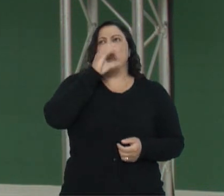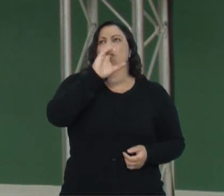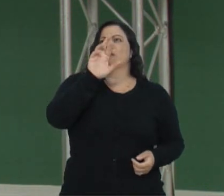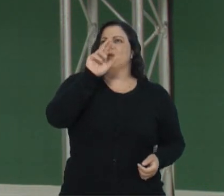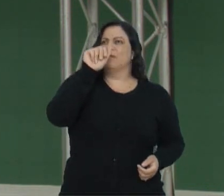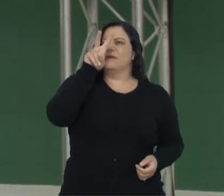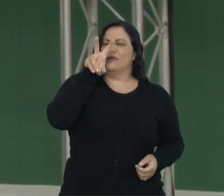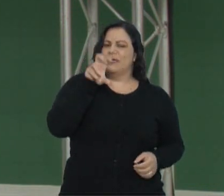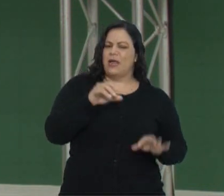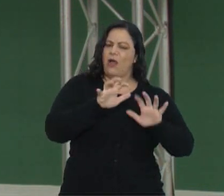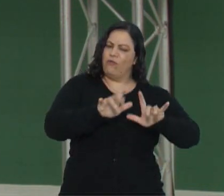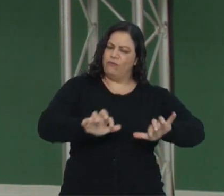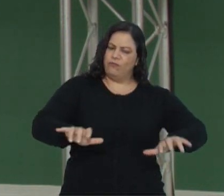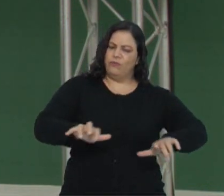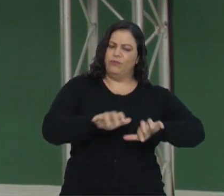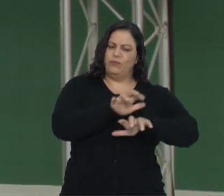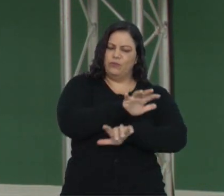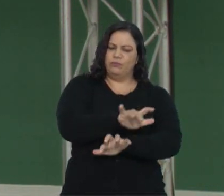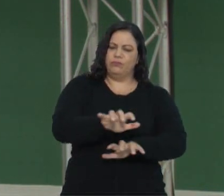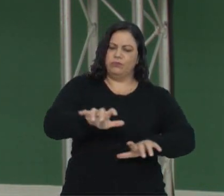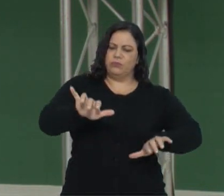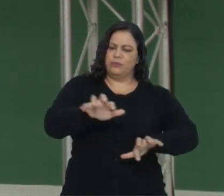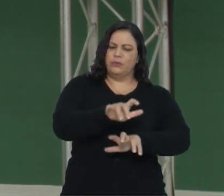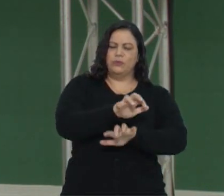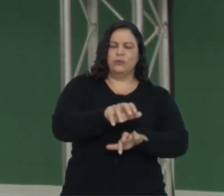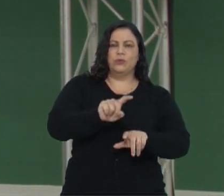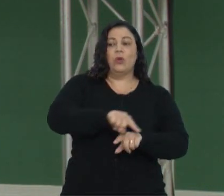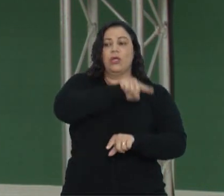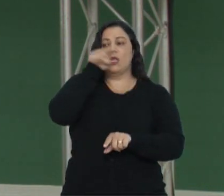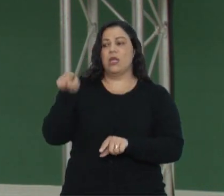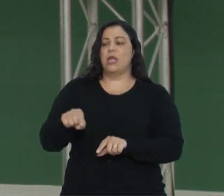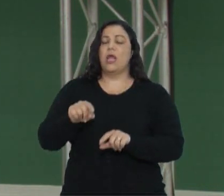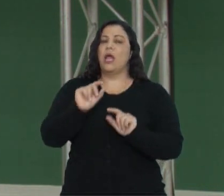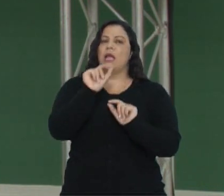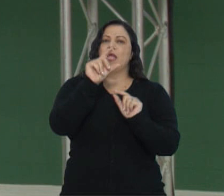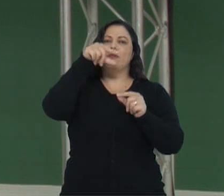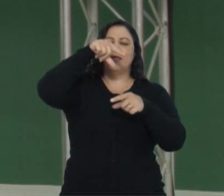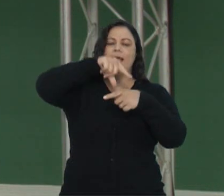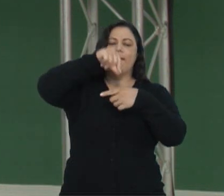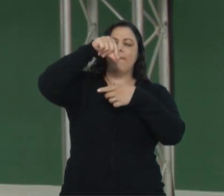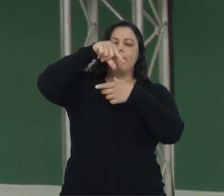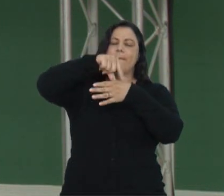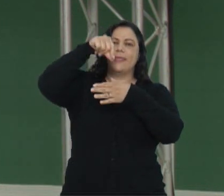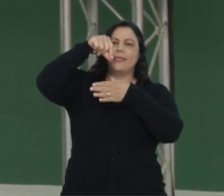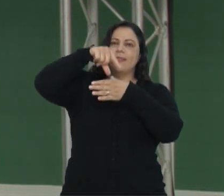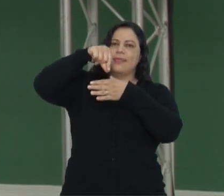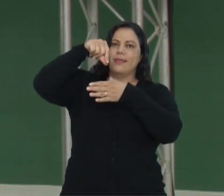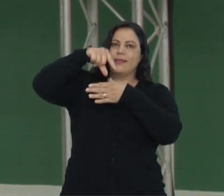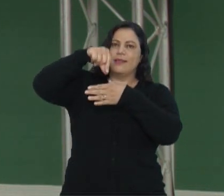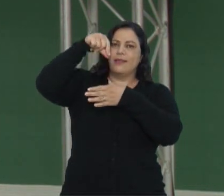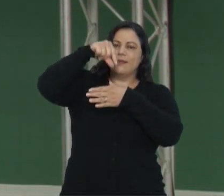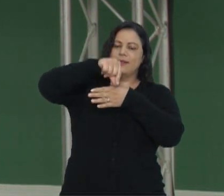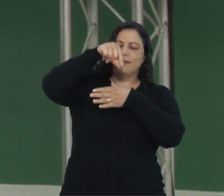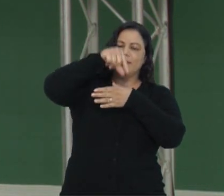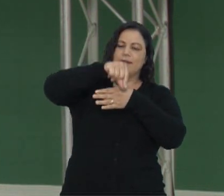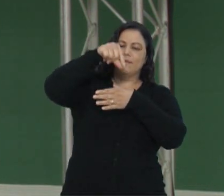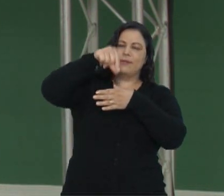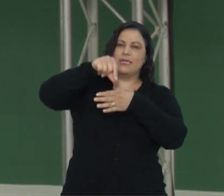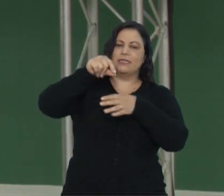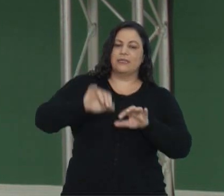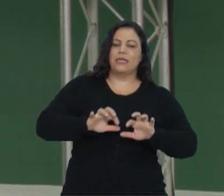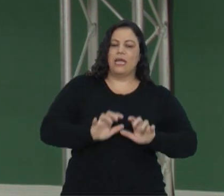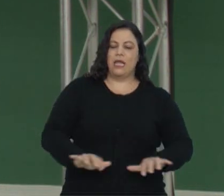né? A diferença do cravo para o teclado é que o cravo, as teclas, elas são pinçadas, né? As notas são pinçadas e